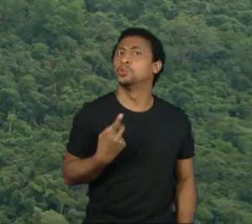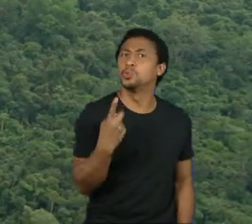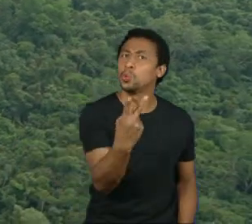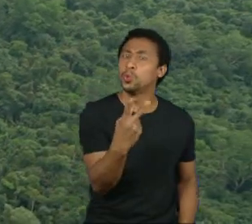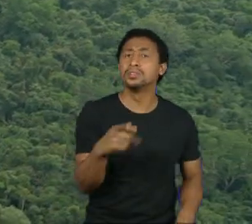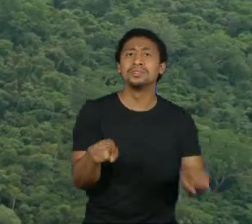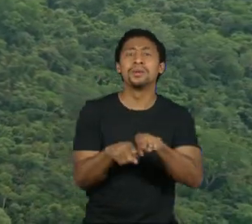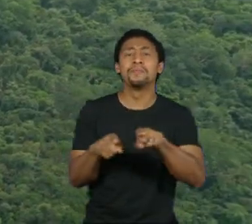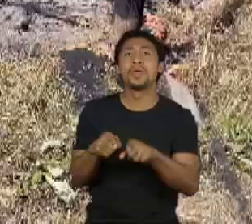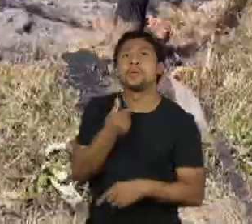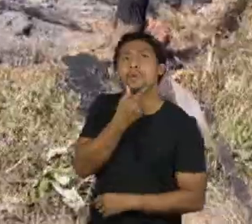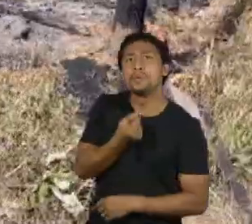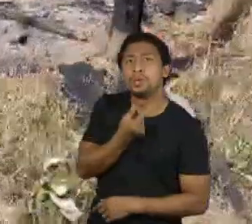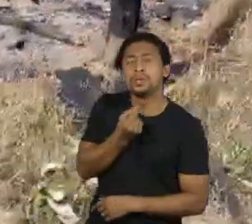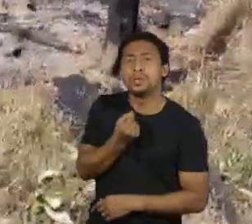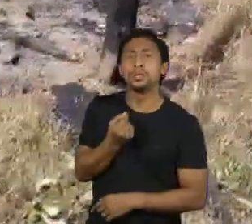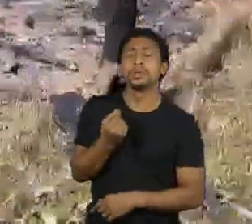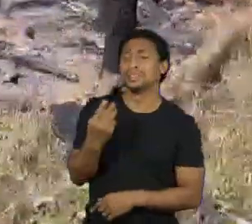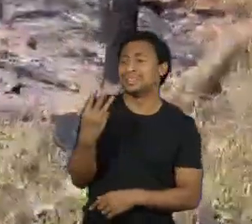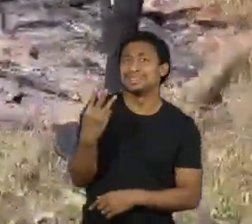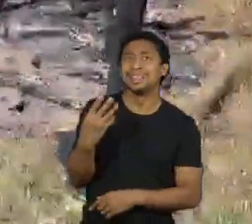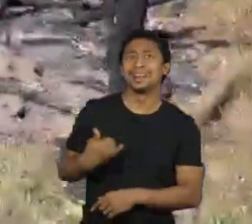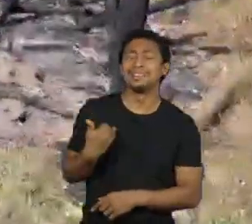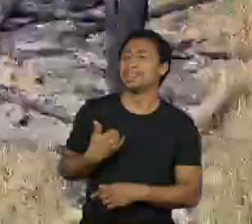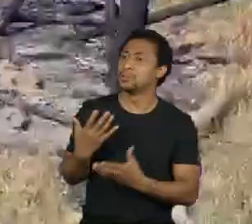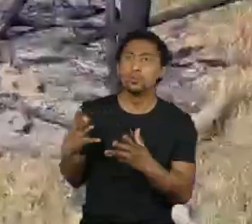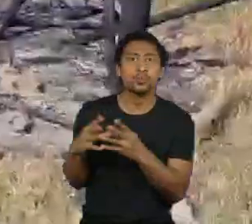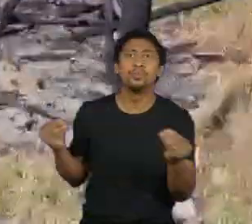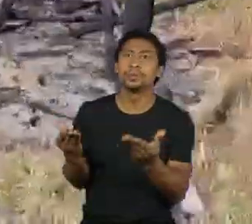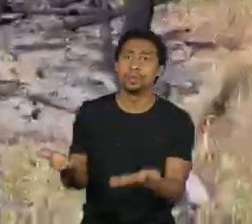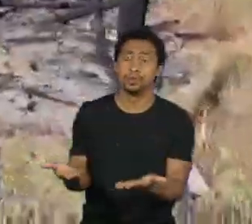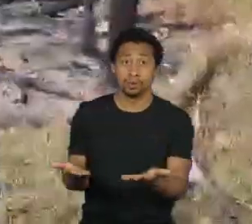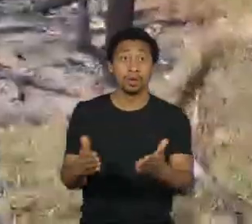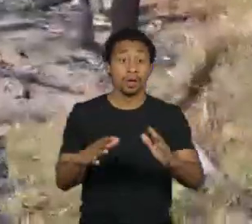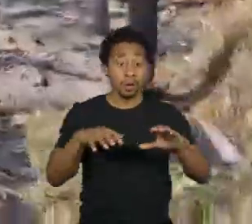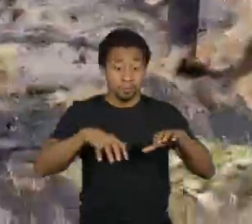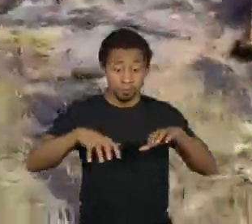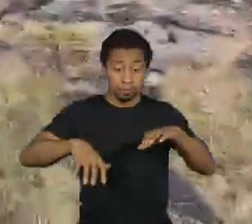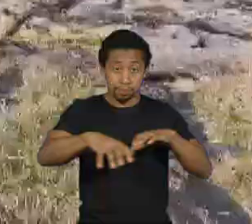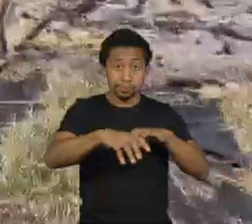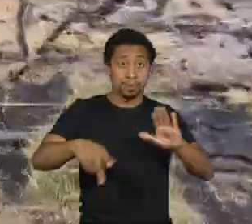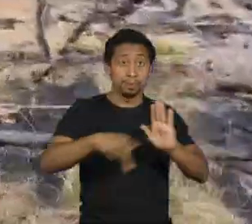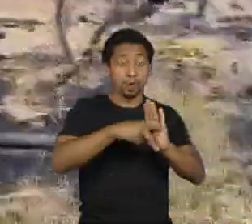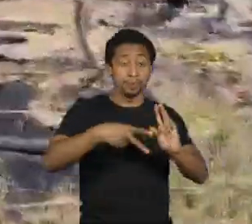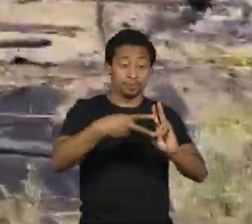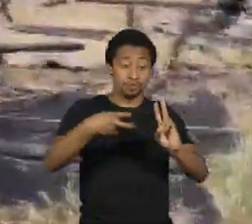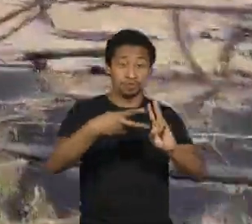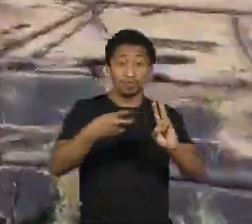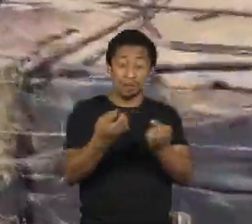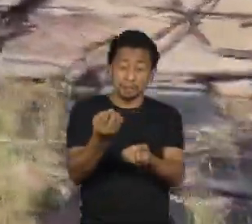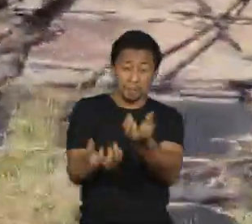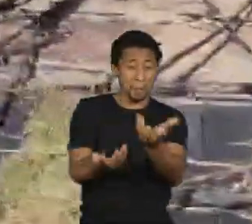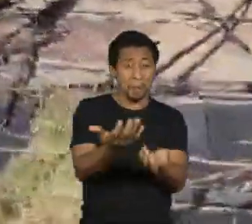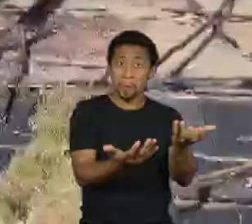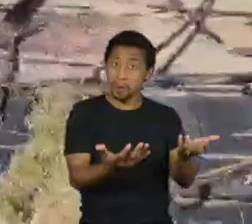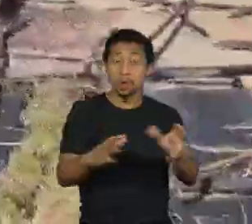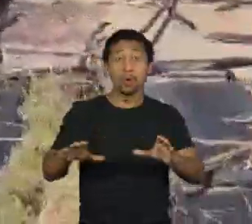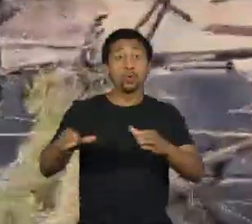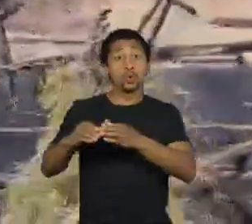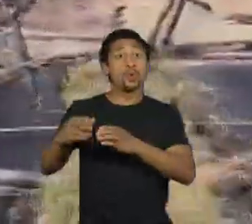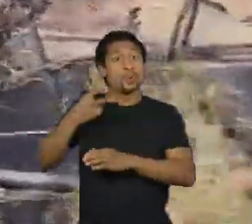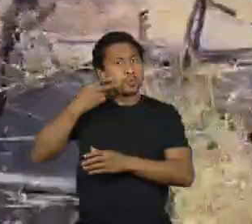de um menino de 3. Uma aldeia foi incendiada e os indígenas que denunciaram o caso